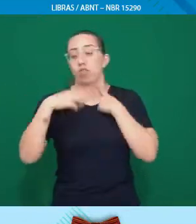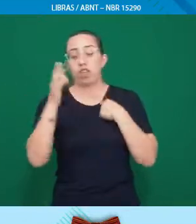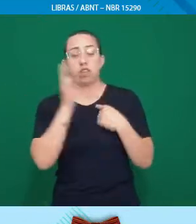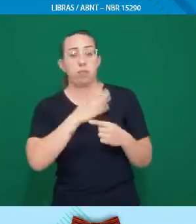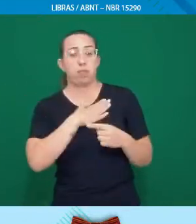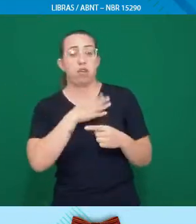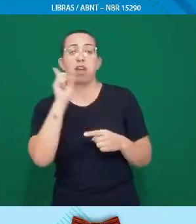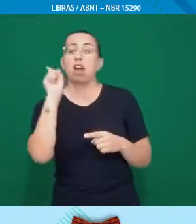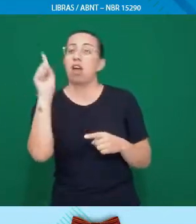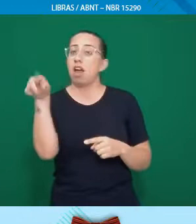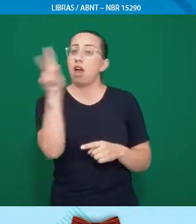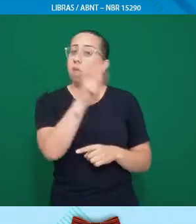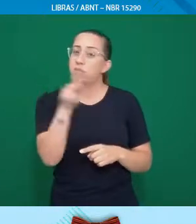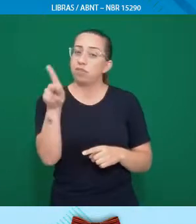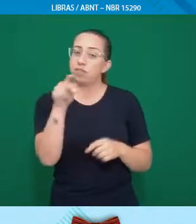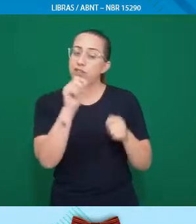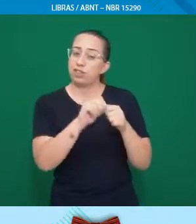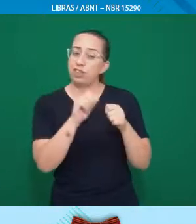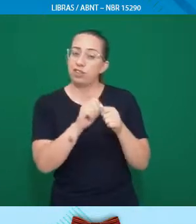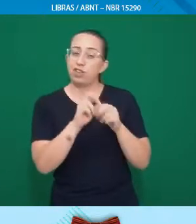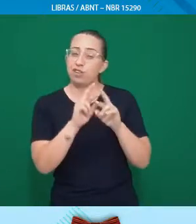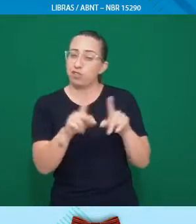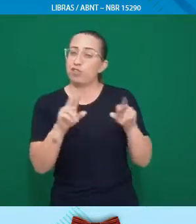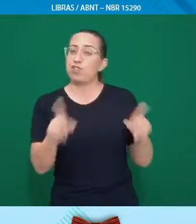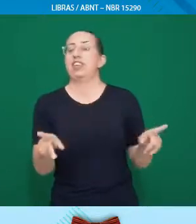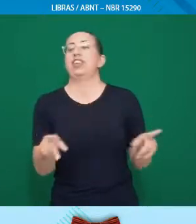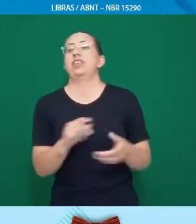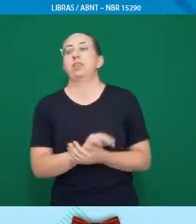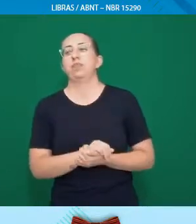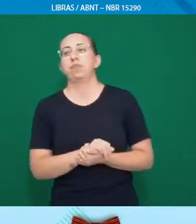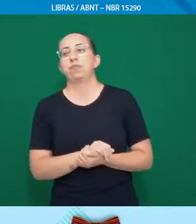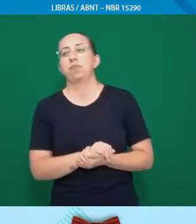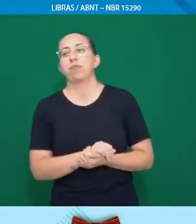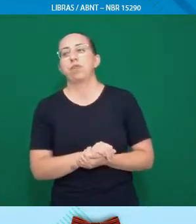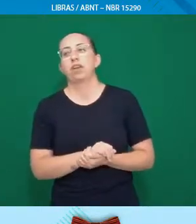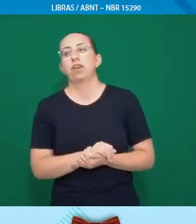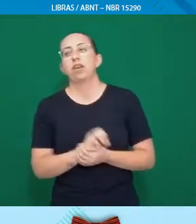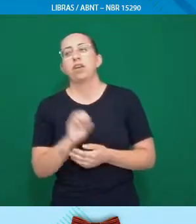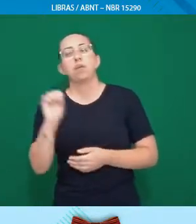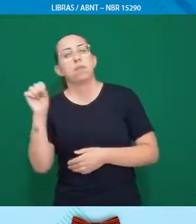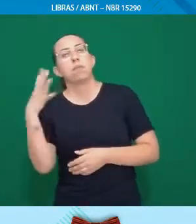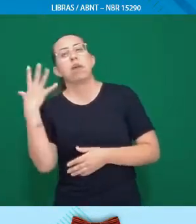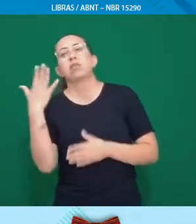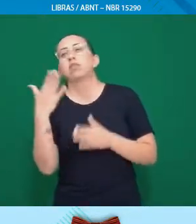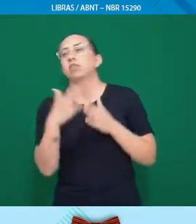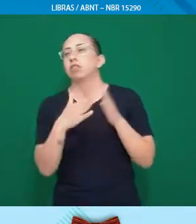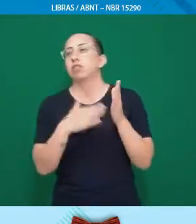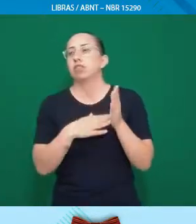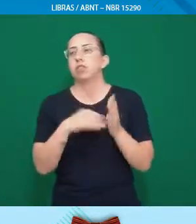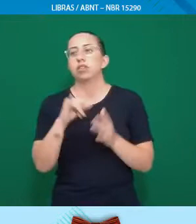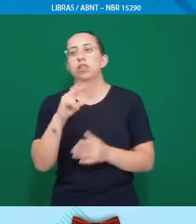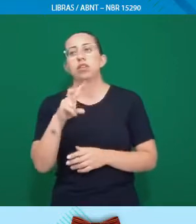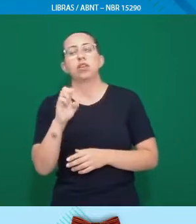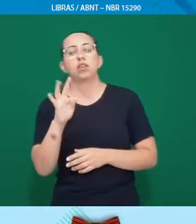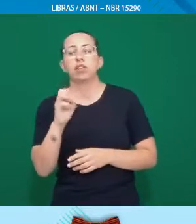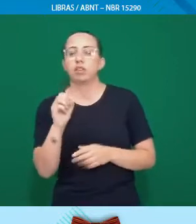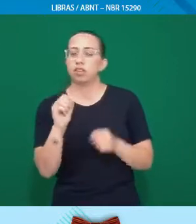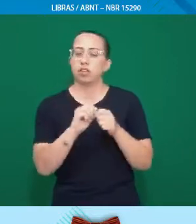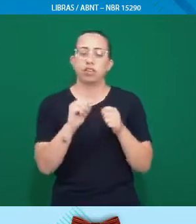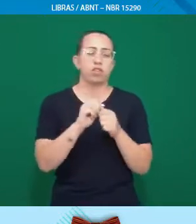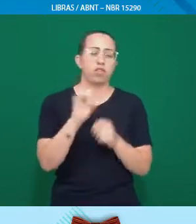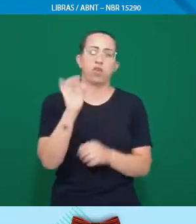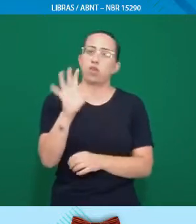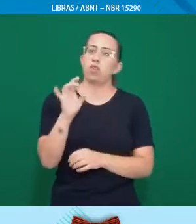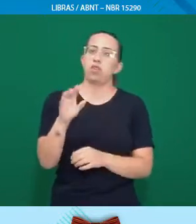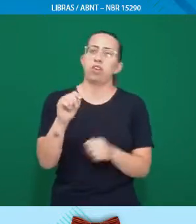nós sabemos o quanto ela ama o que faz e quando ela se dedicou E é claro que para acontecer isso aí vai ter não vem sozinha aí nós temos